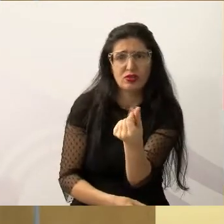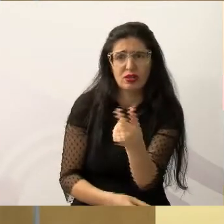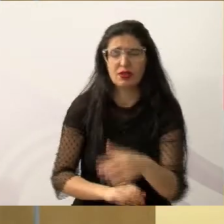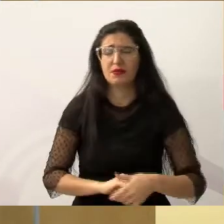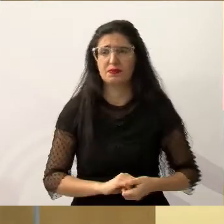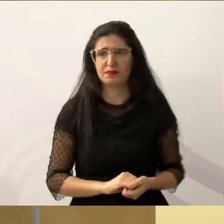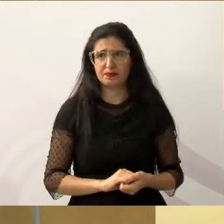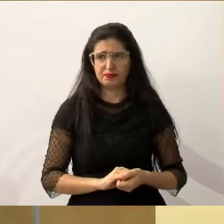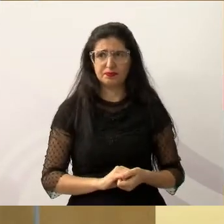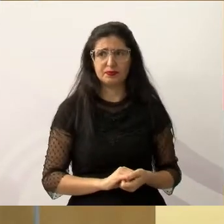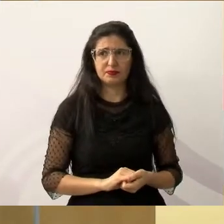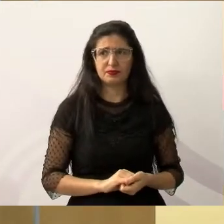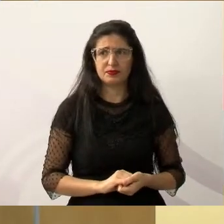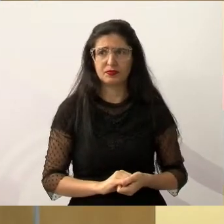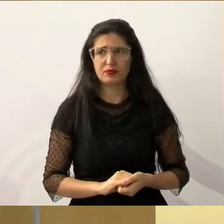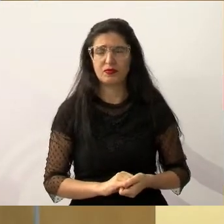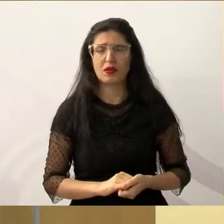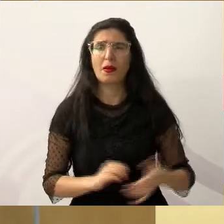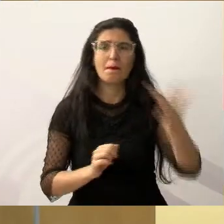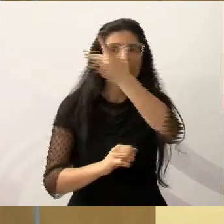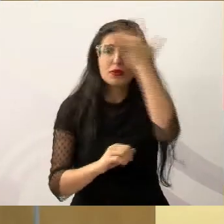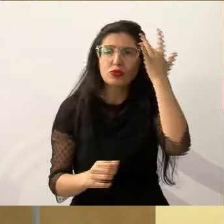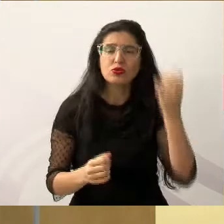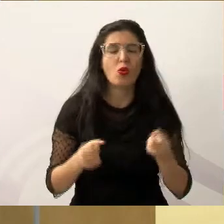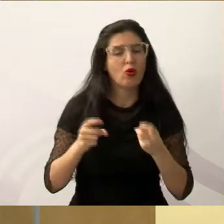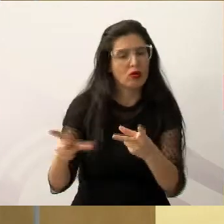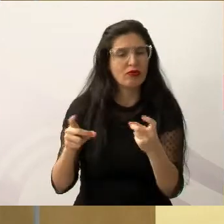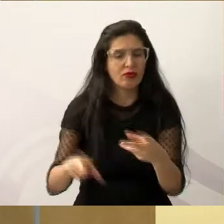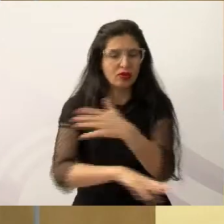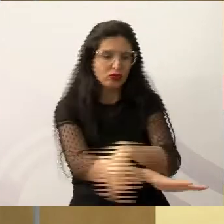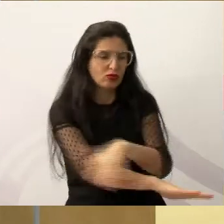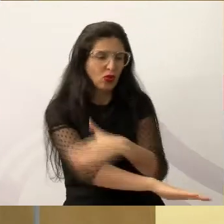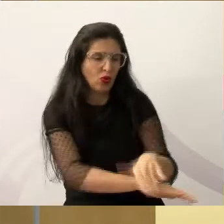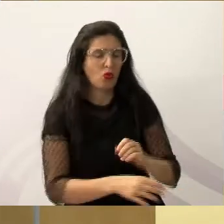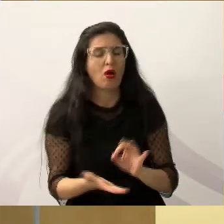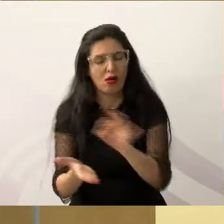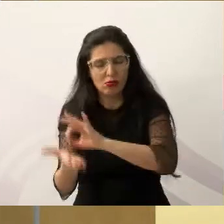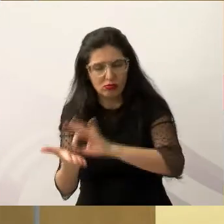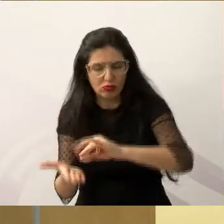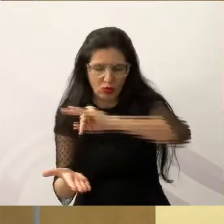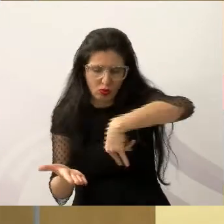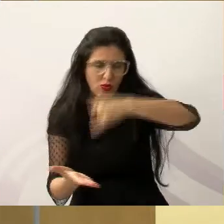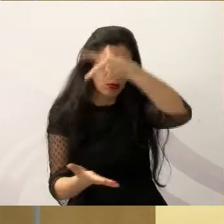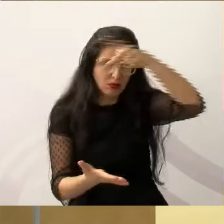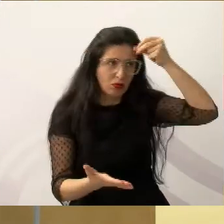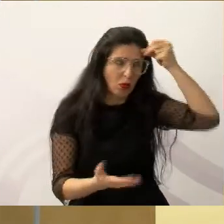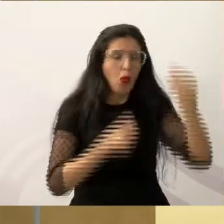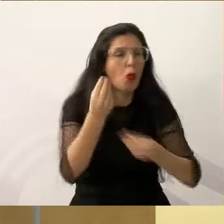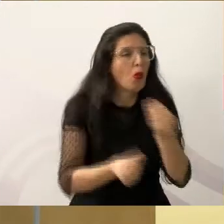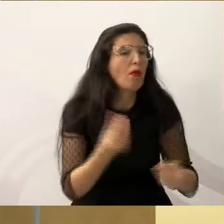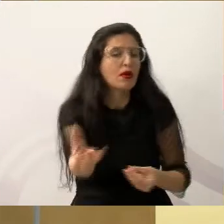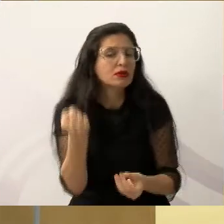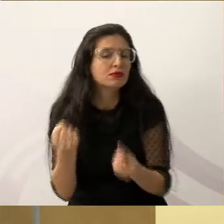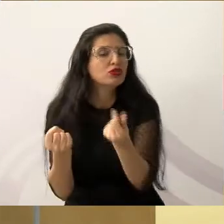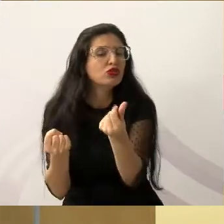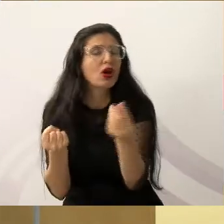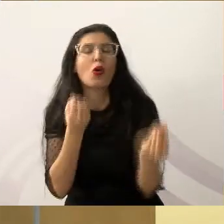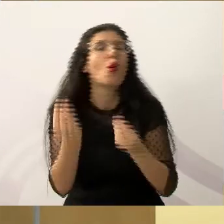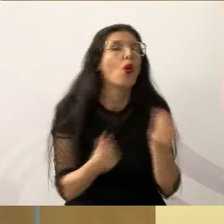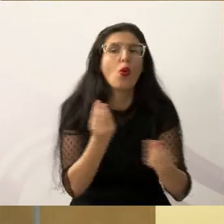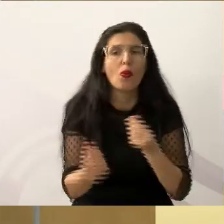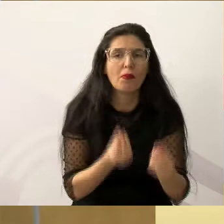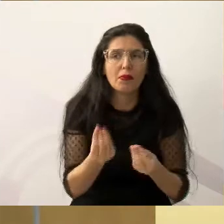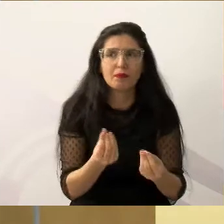pessoas, todos os ambulantes cadastrados receberão esse benefício da seguinte forma: ou, se